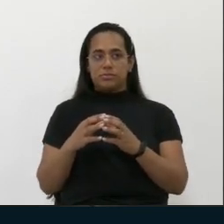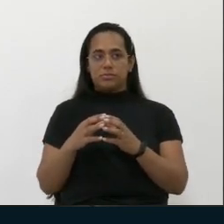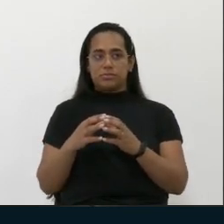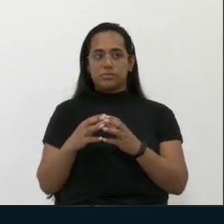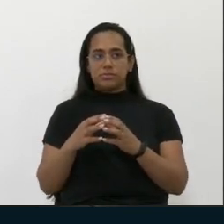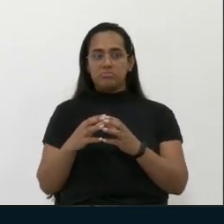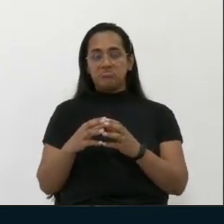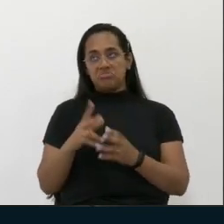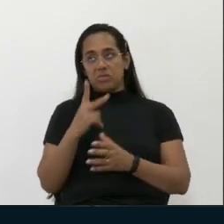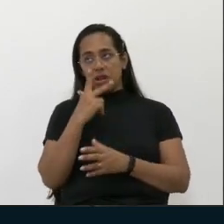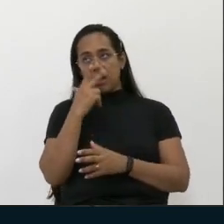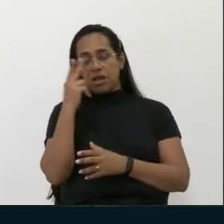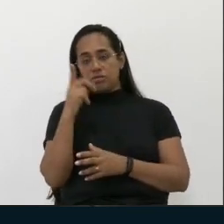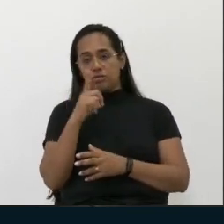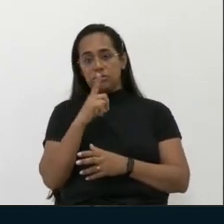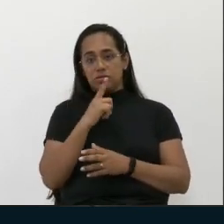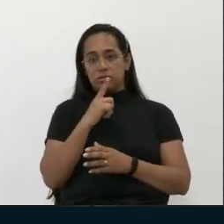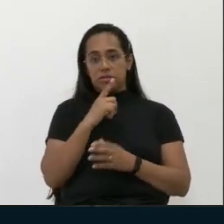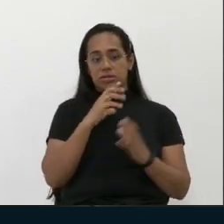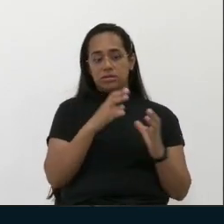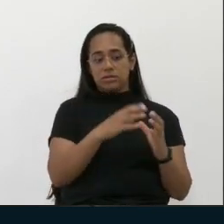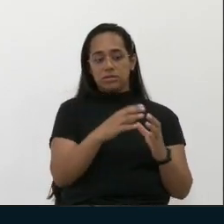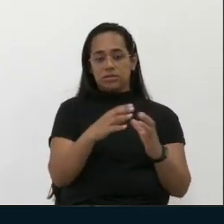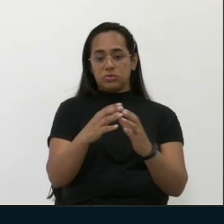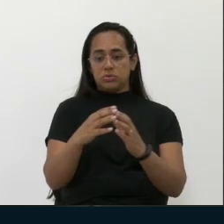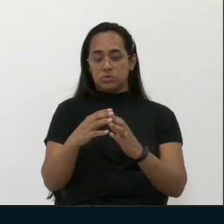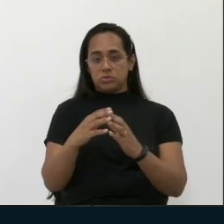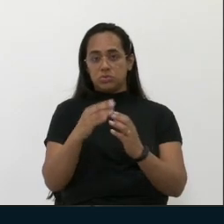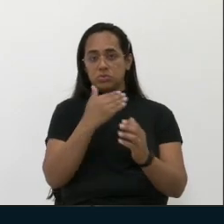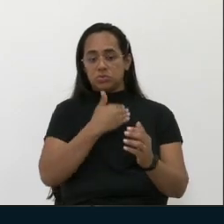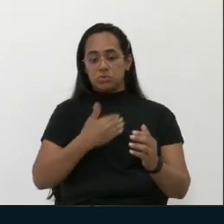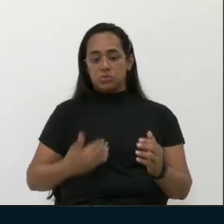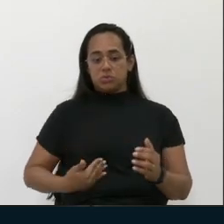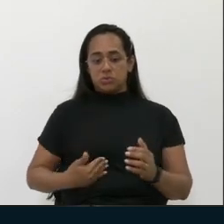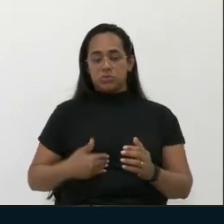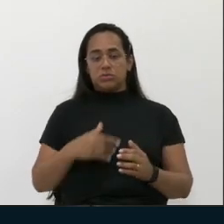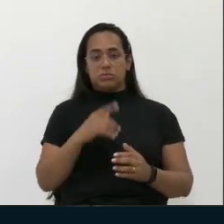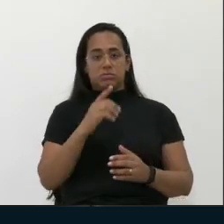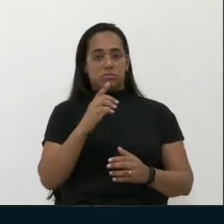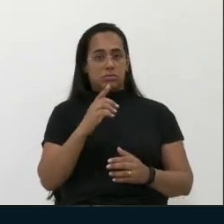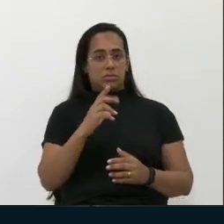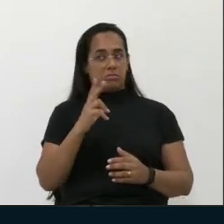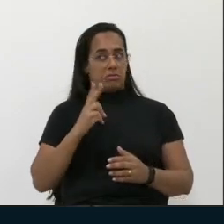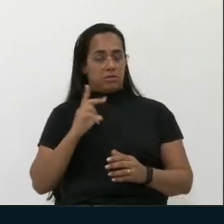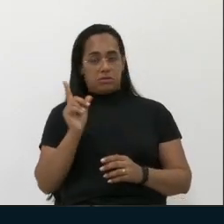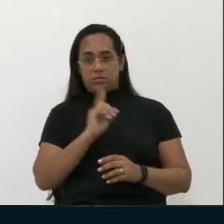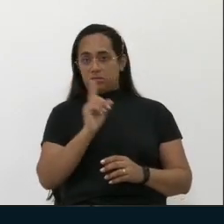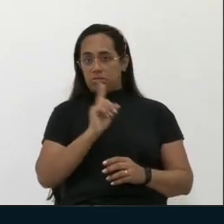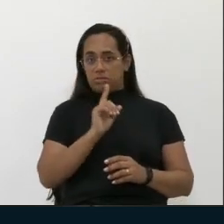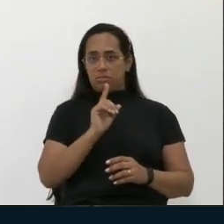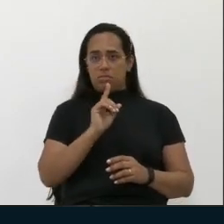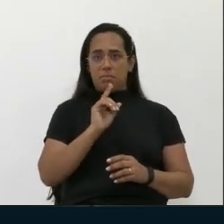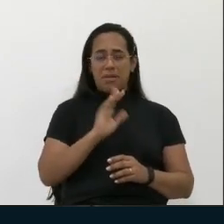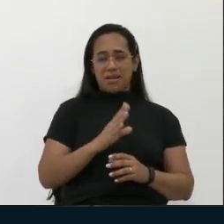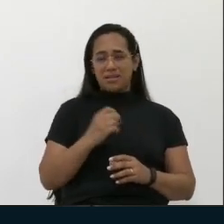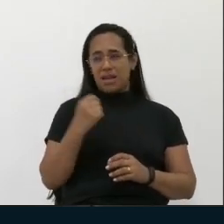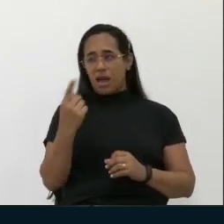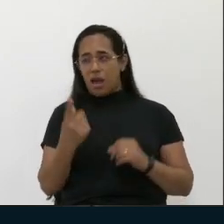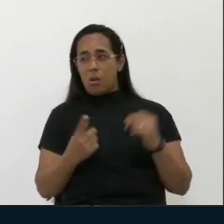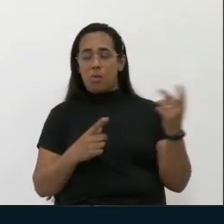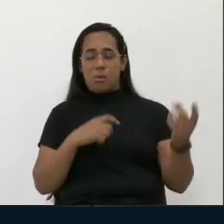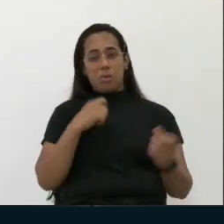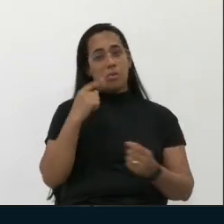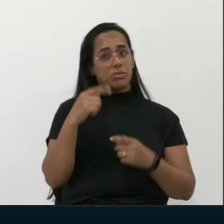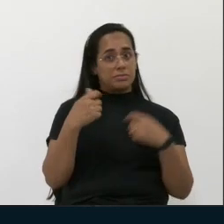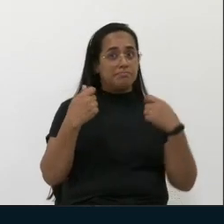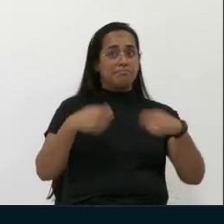privatizados, mas algum setor de infraestrutura tem que ser privatizado, sim. tem que ser privatizado, porque